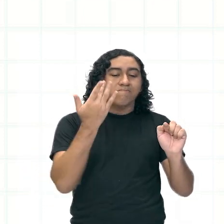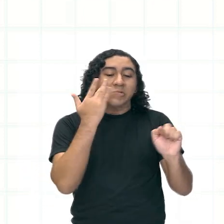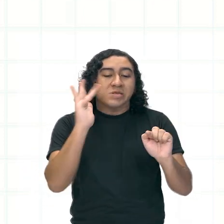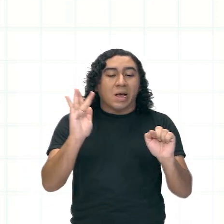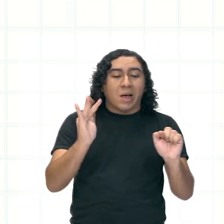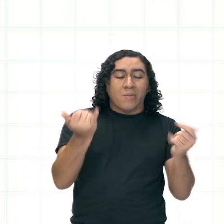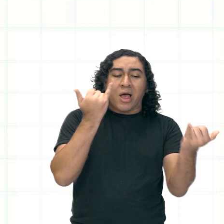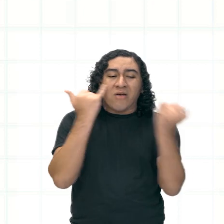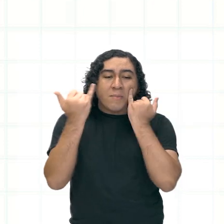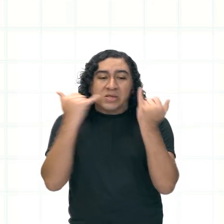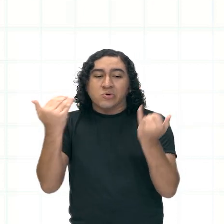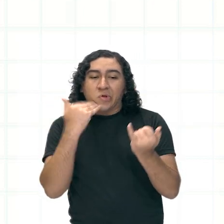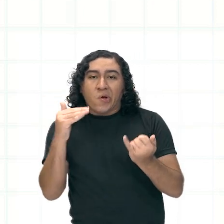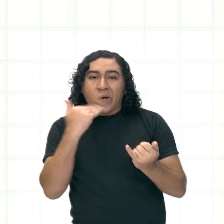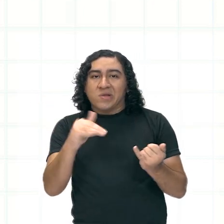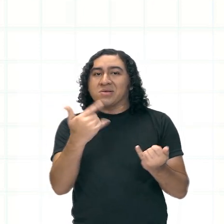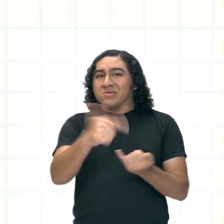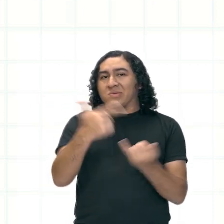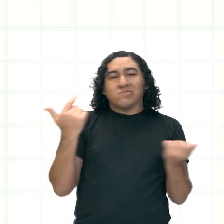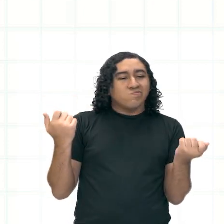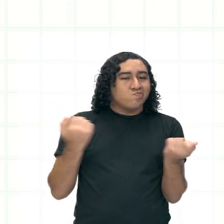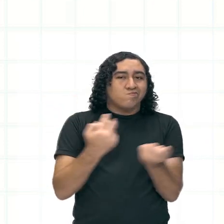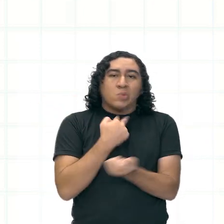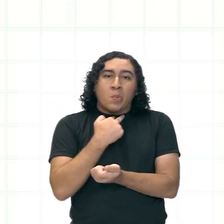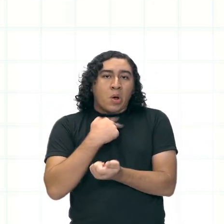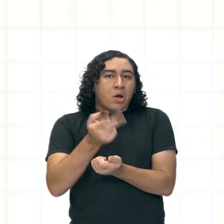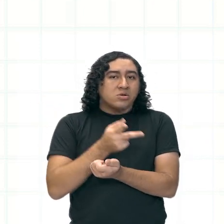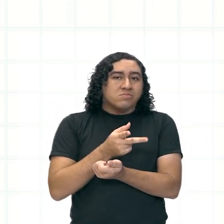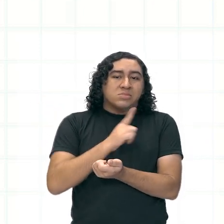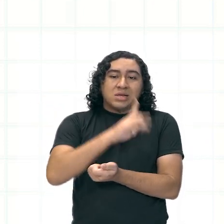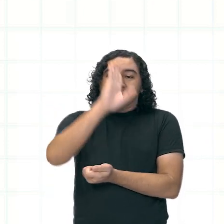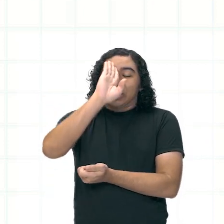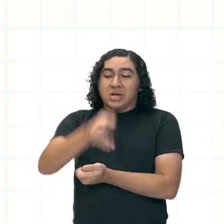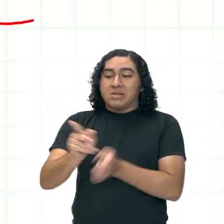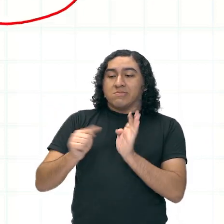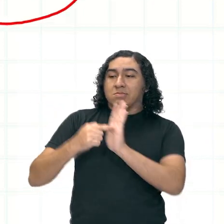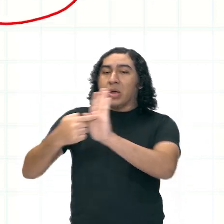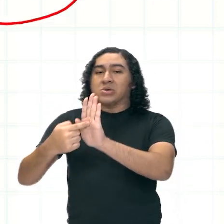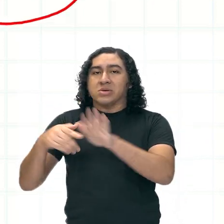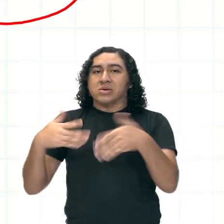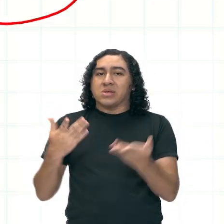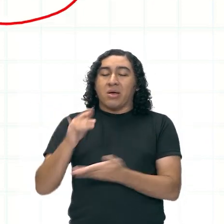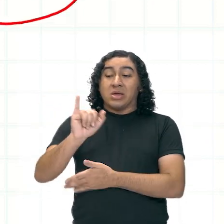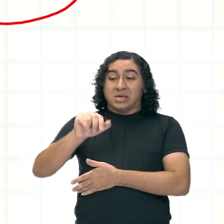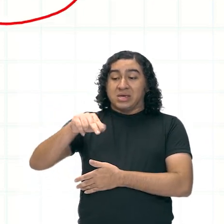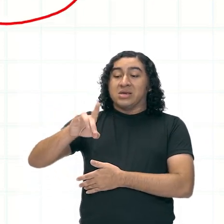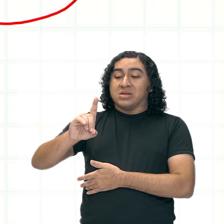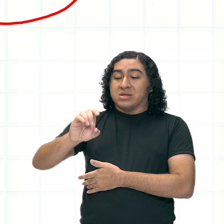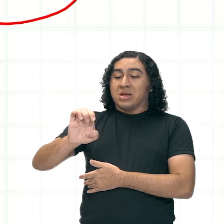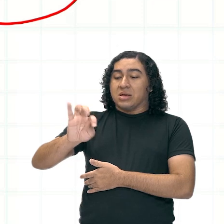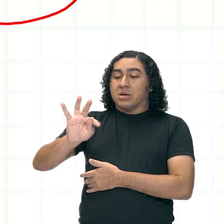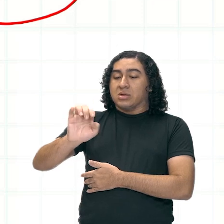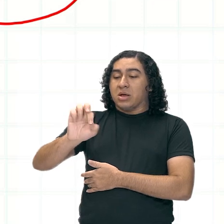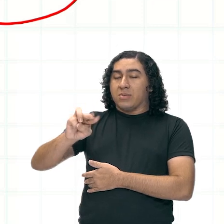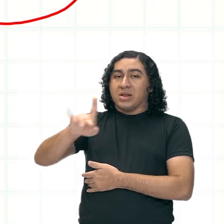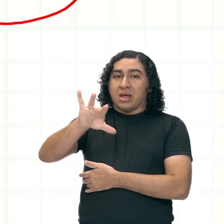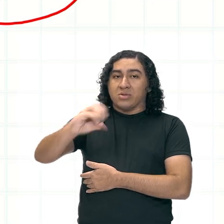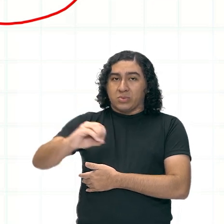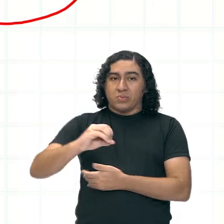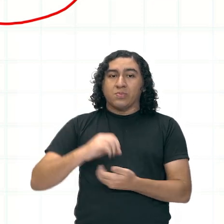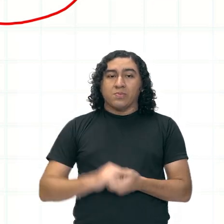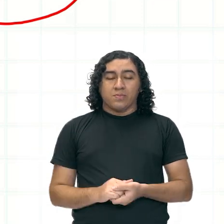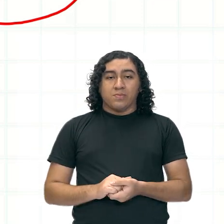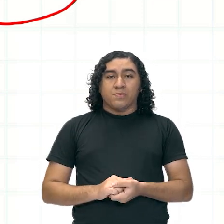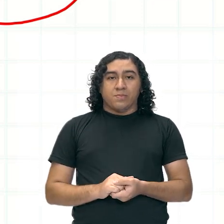quem realizou a ação, a gente não tem como dizer que ele tem núcleo, então ele é um sujeito indeterminado. E para indeterminar